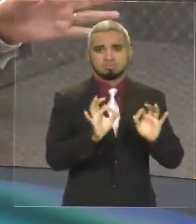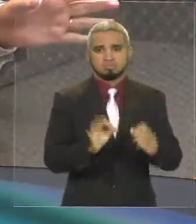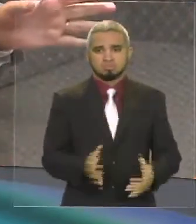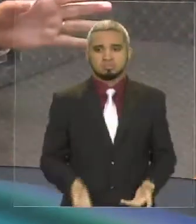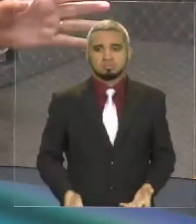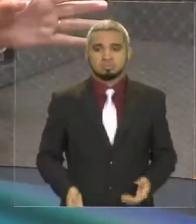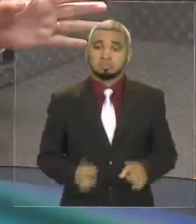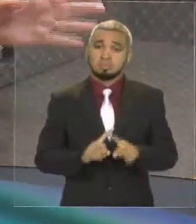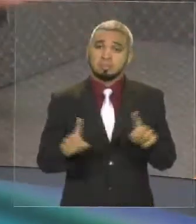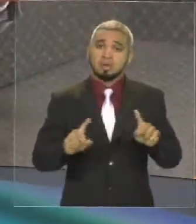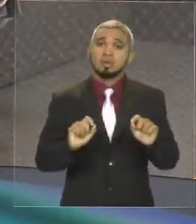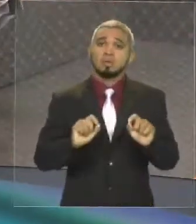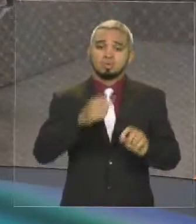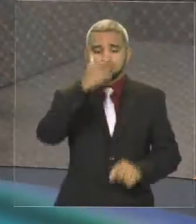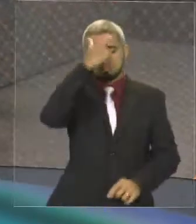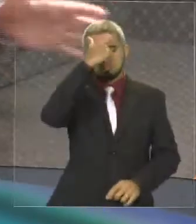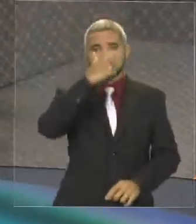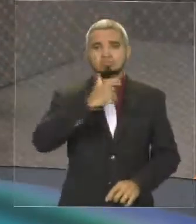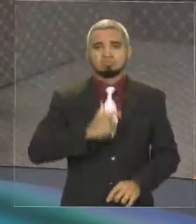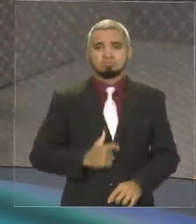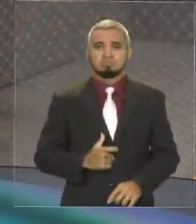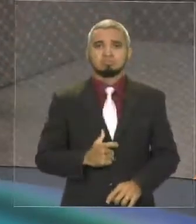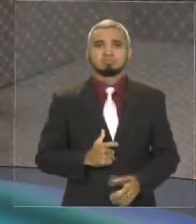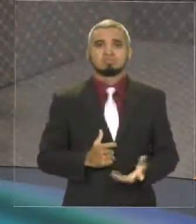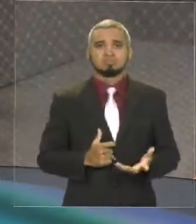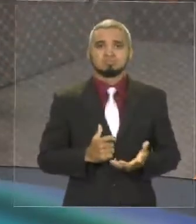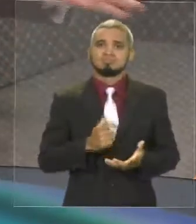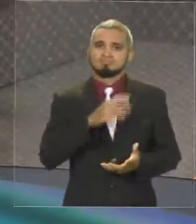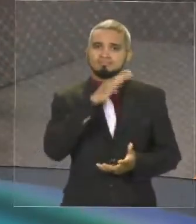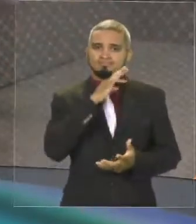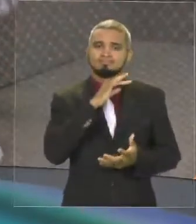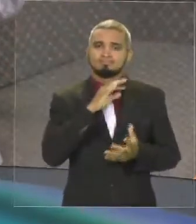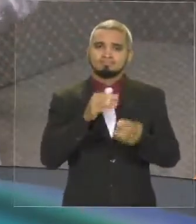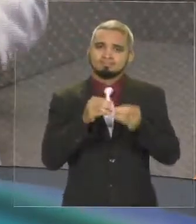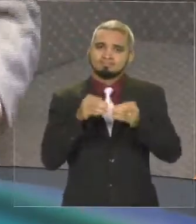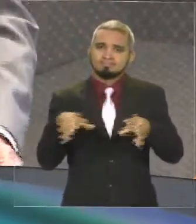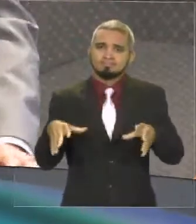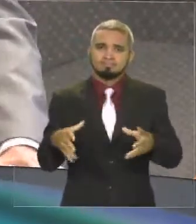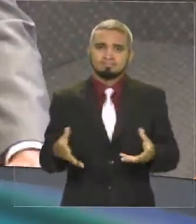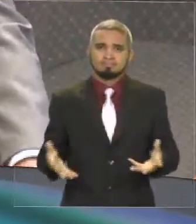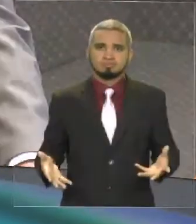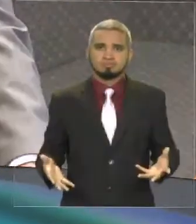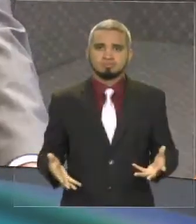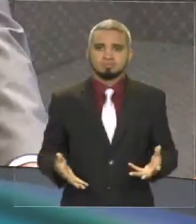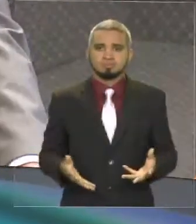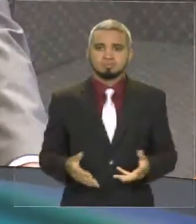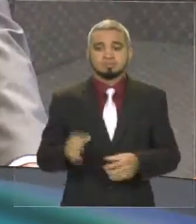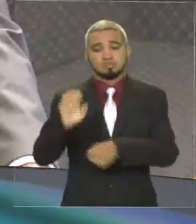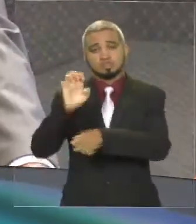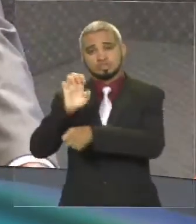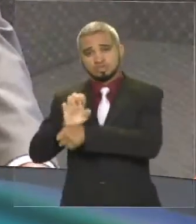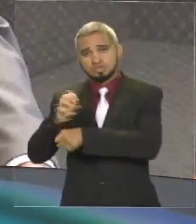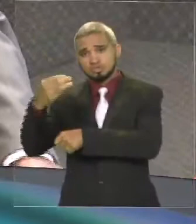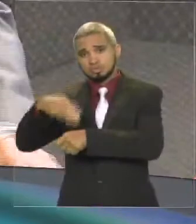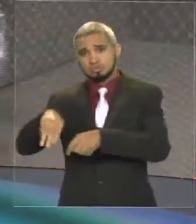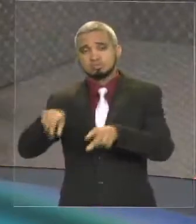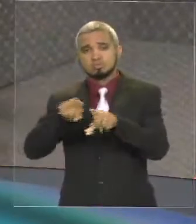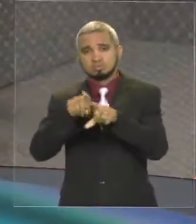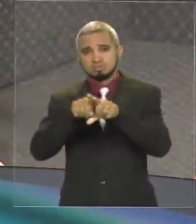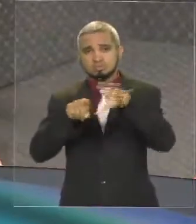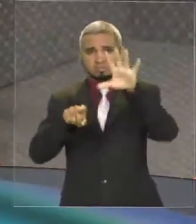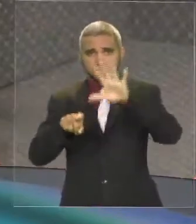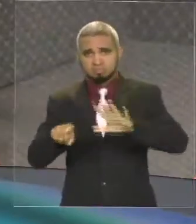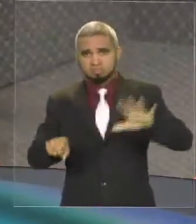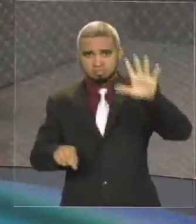ficou prejudicada. E isso serve a nível nacional e também serve a nível estadual. Eu